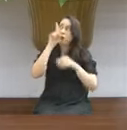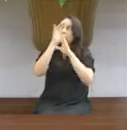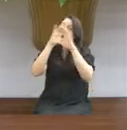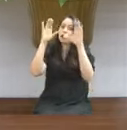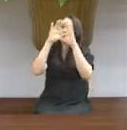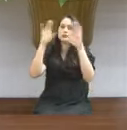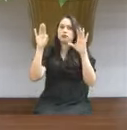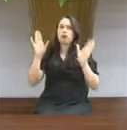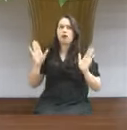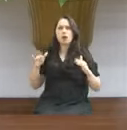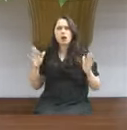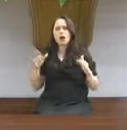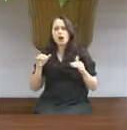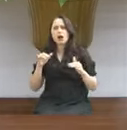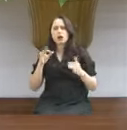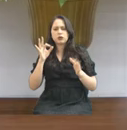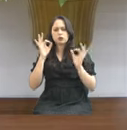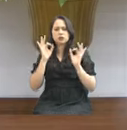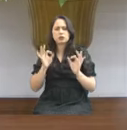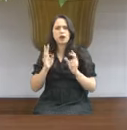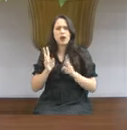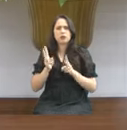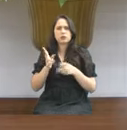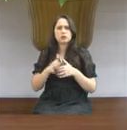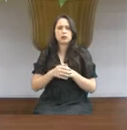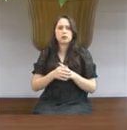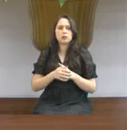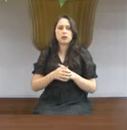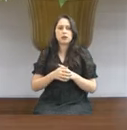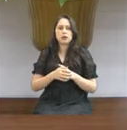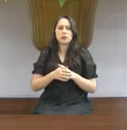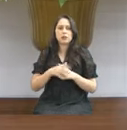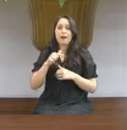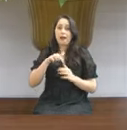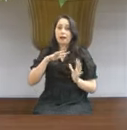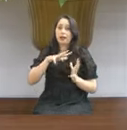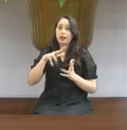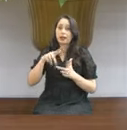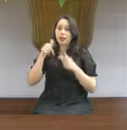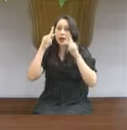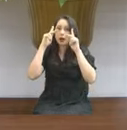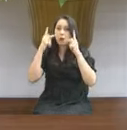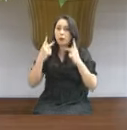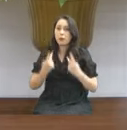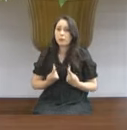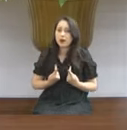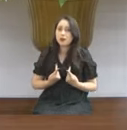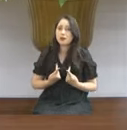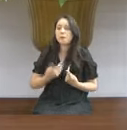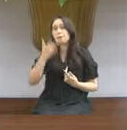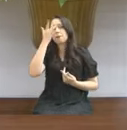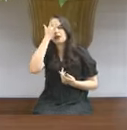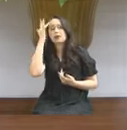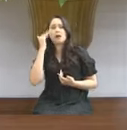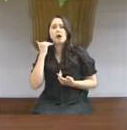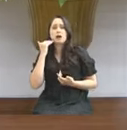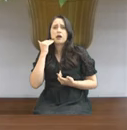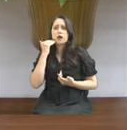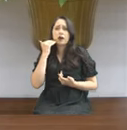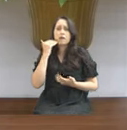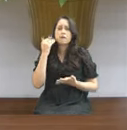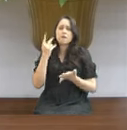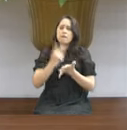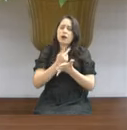cima. A igreja é só constituída por humanos. Por que sem vacilar? Porque tem